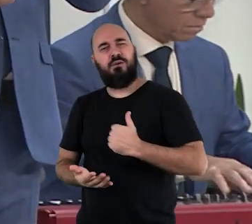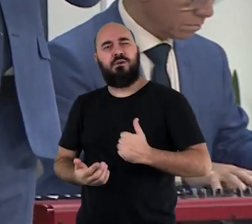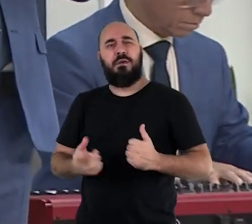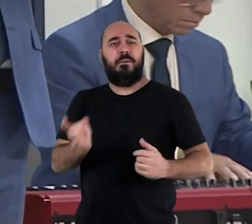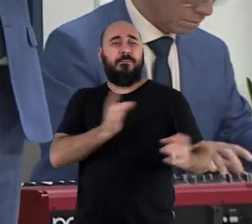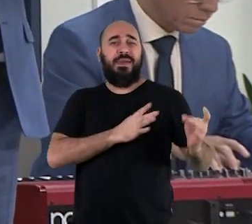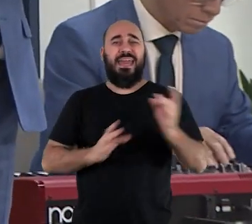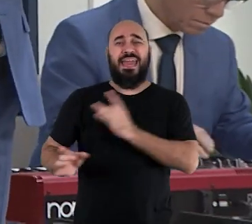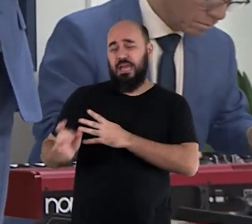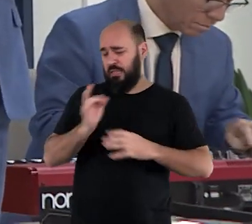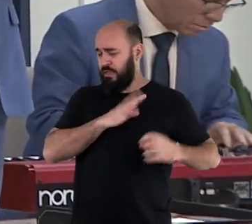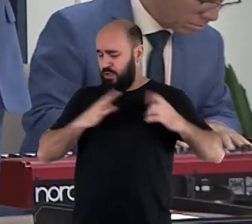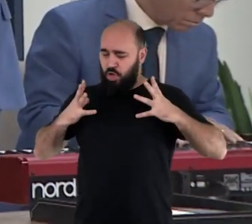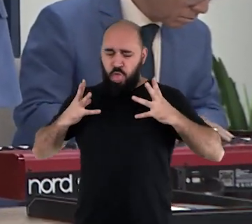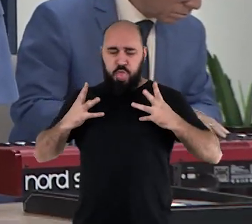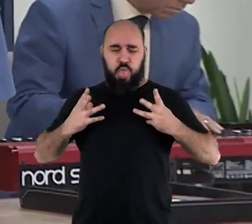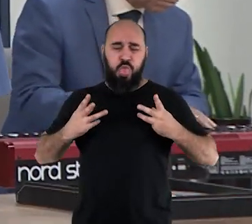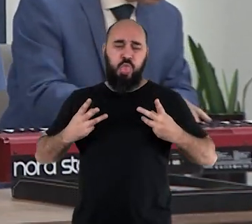temor